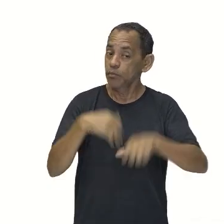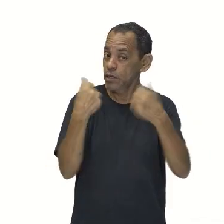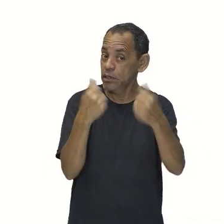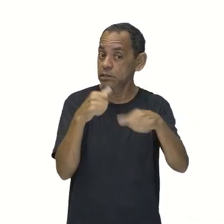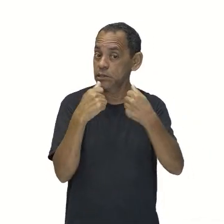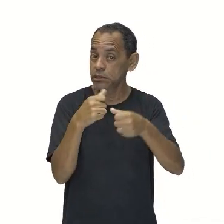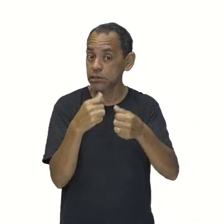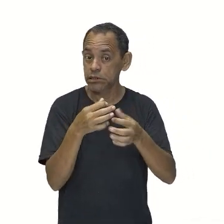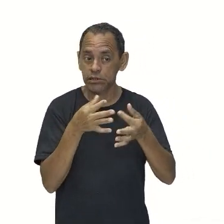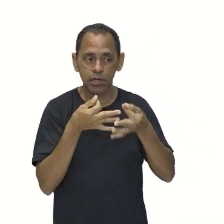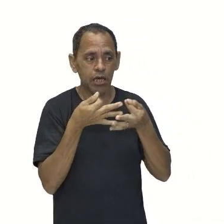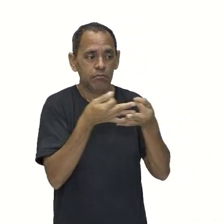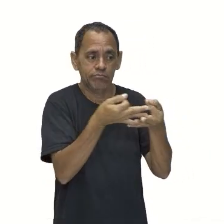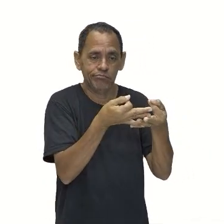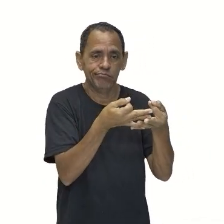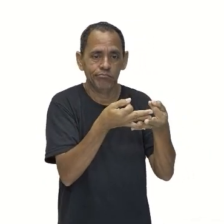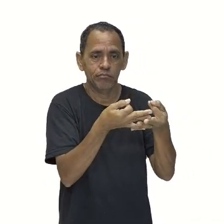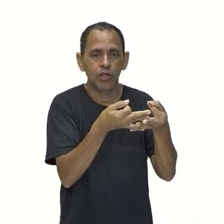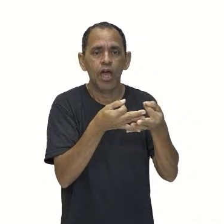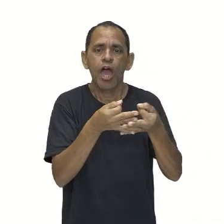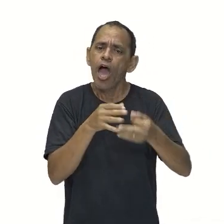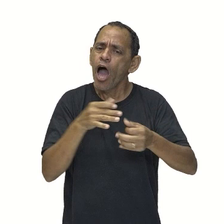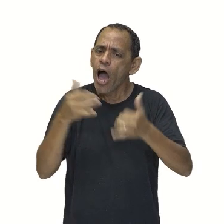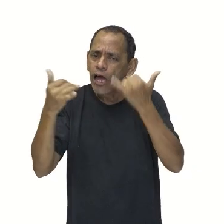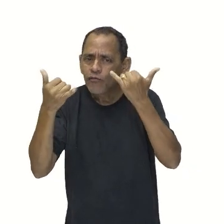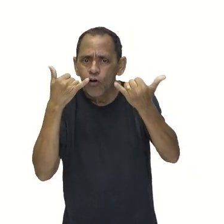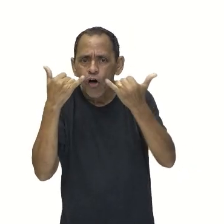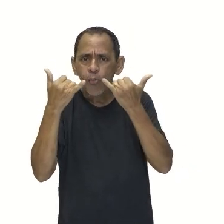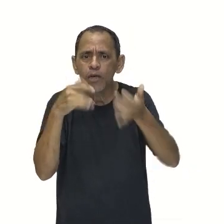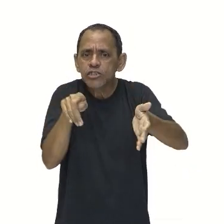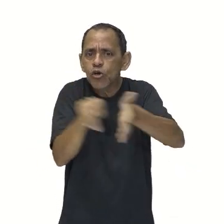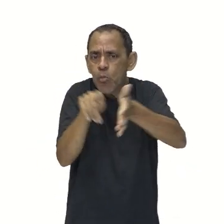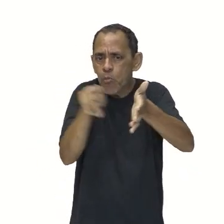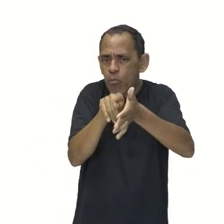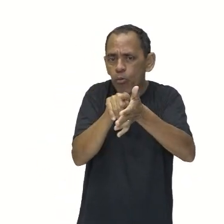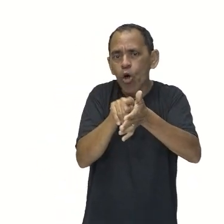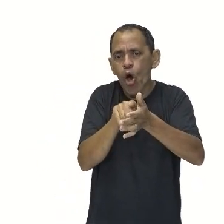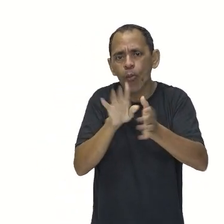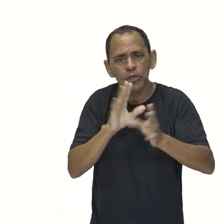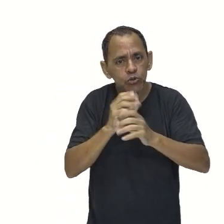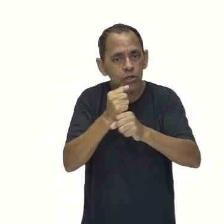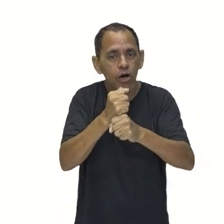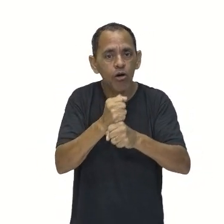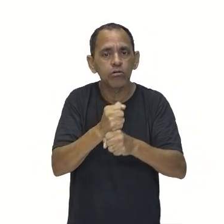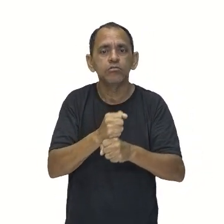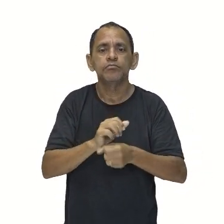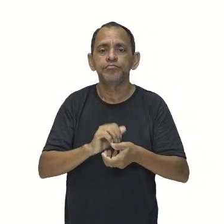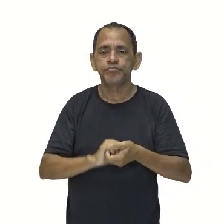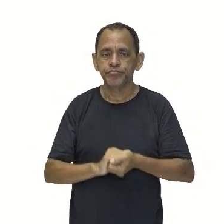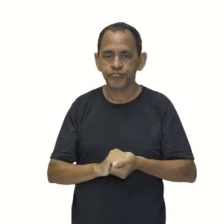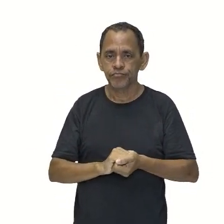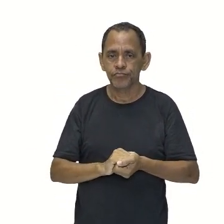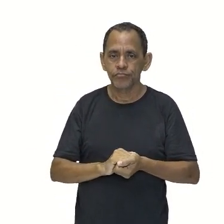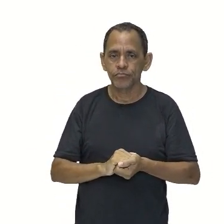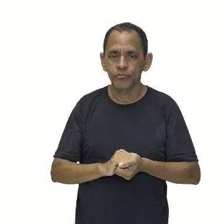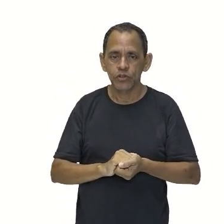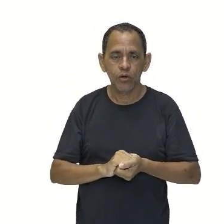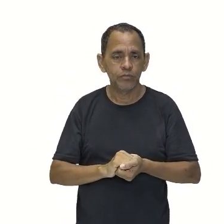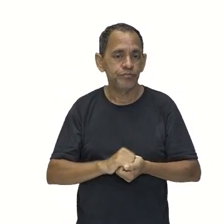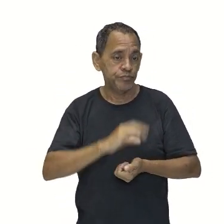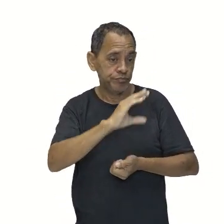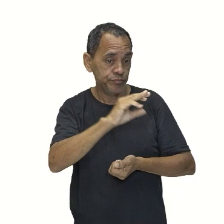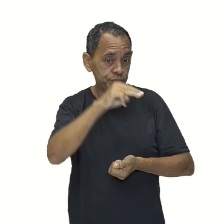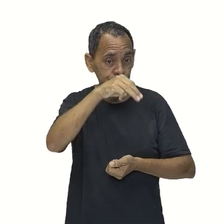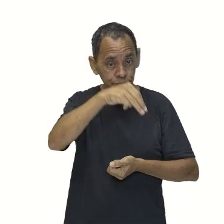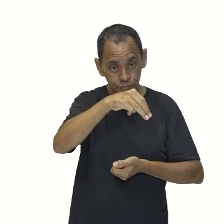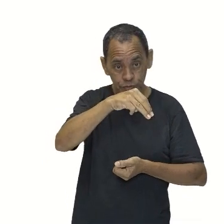Centímetros vezes centímetros, isso aqui é igual a centímetros ao